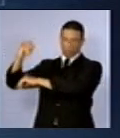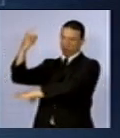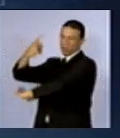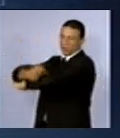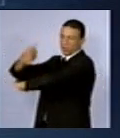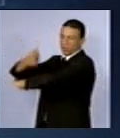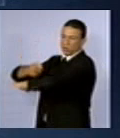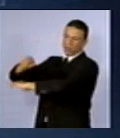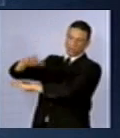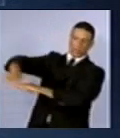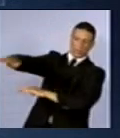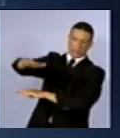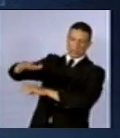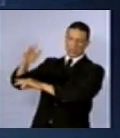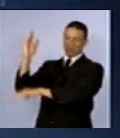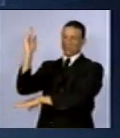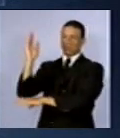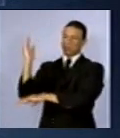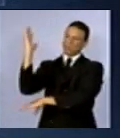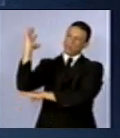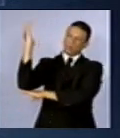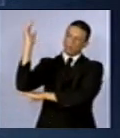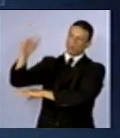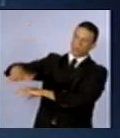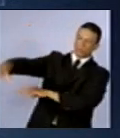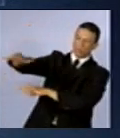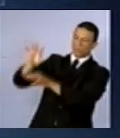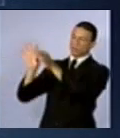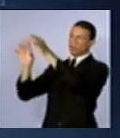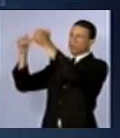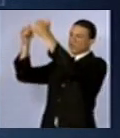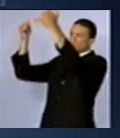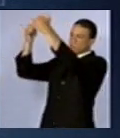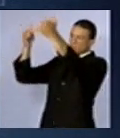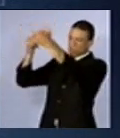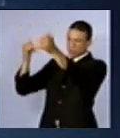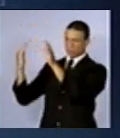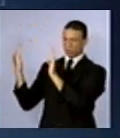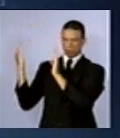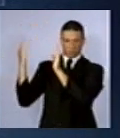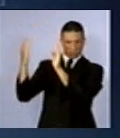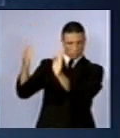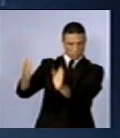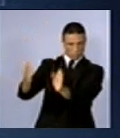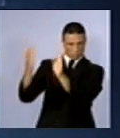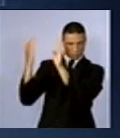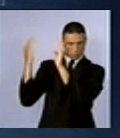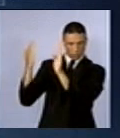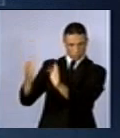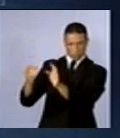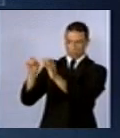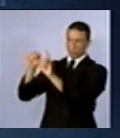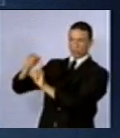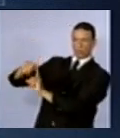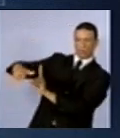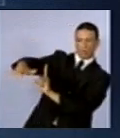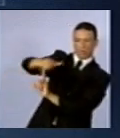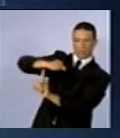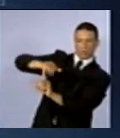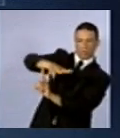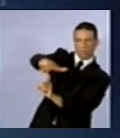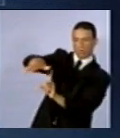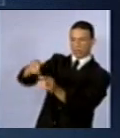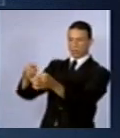kV, circulando, estritamente instalada na sua faixa de passagem de linha de transmissão, mas com inserção urbana.